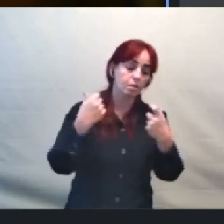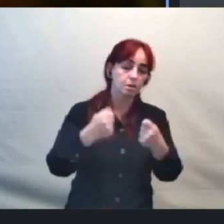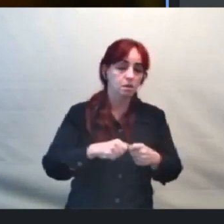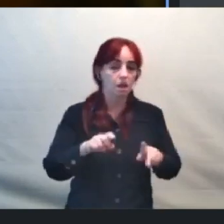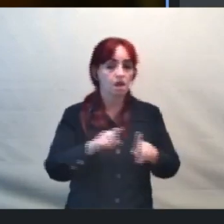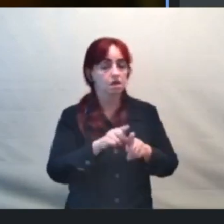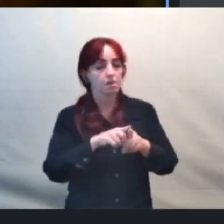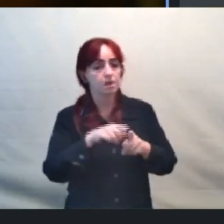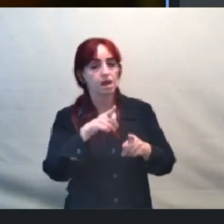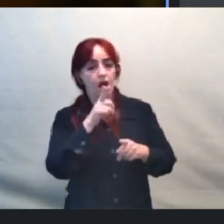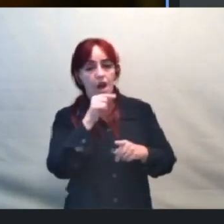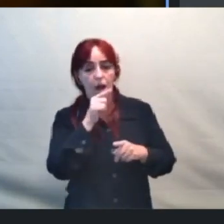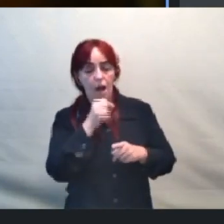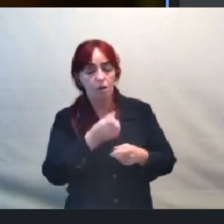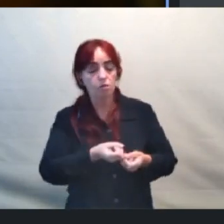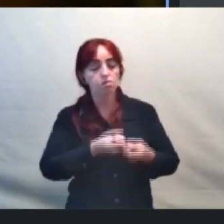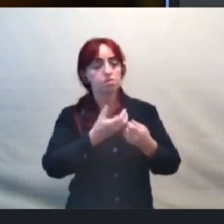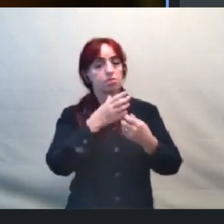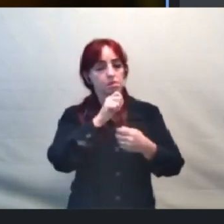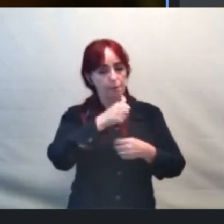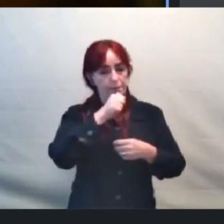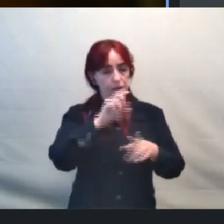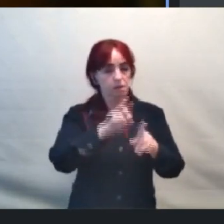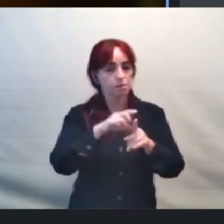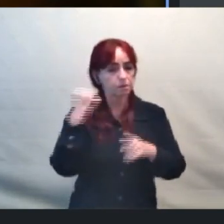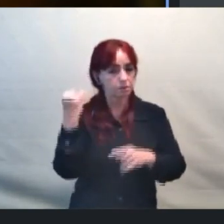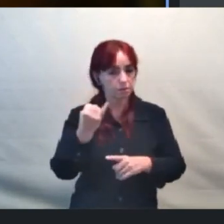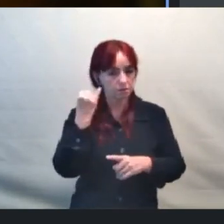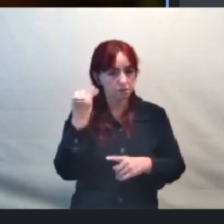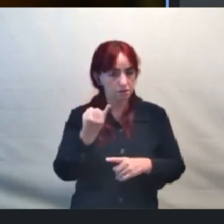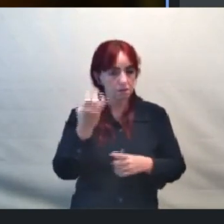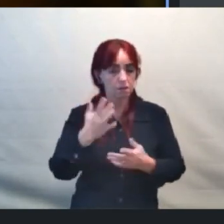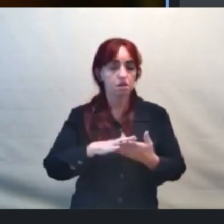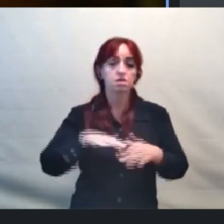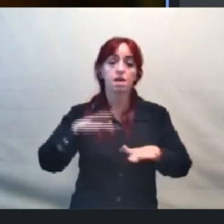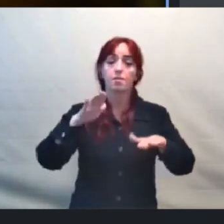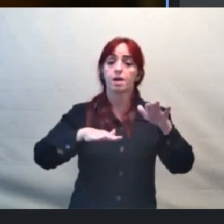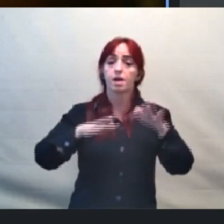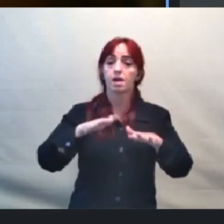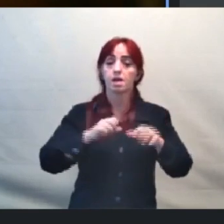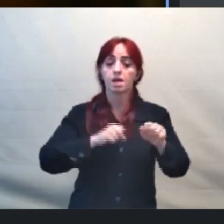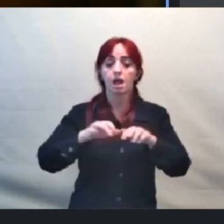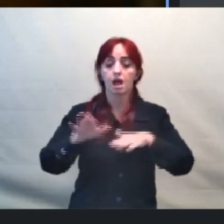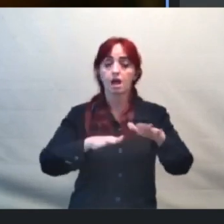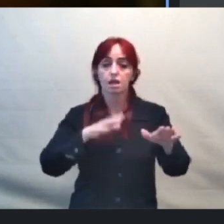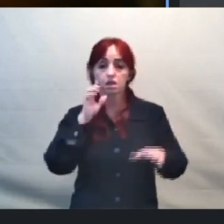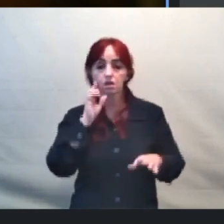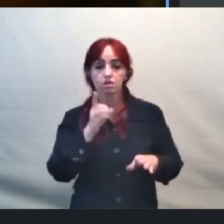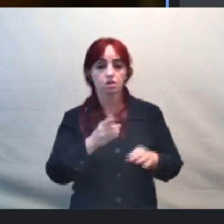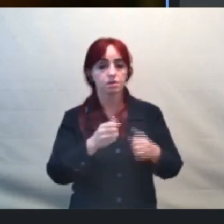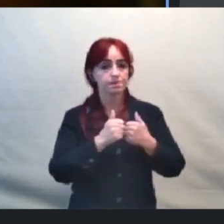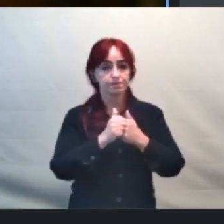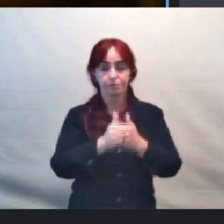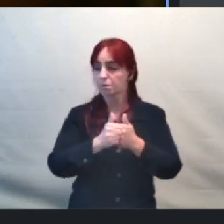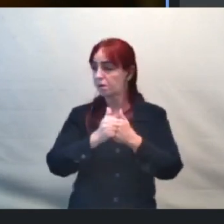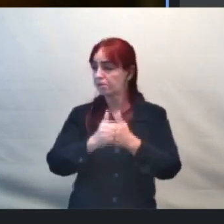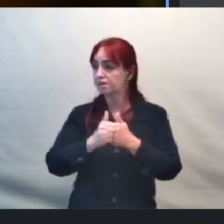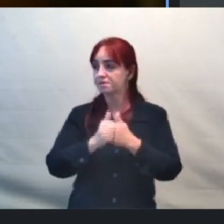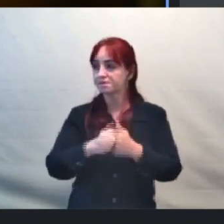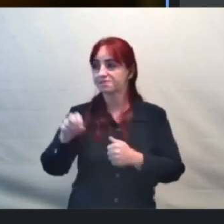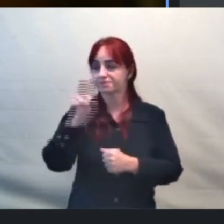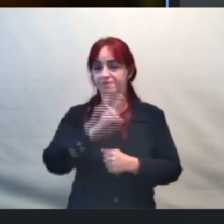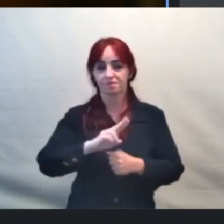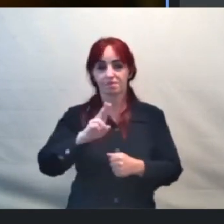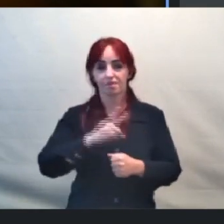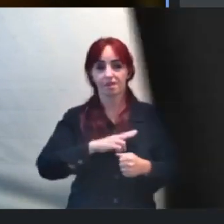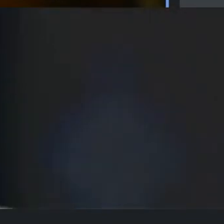muito importante, tá? Paralela a todas essas ações já de acompanhamento, né, dos nossos usuários, a